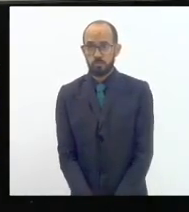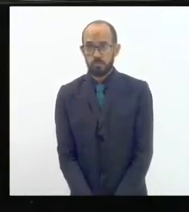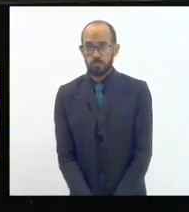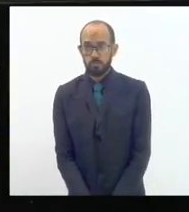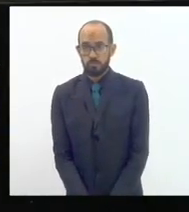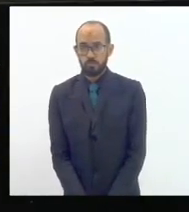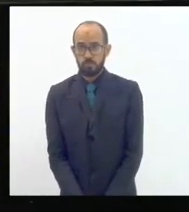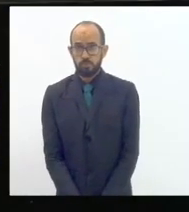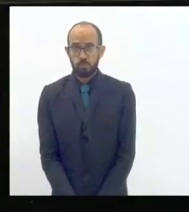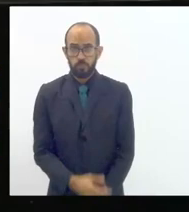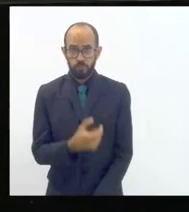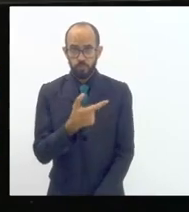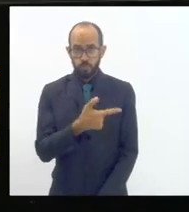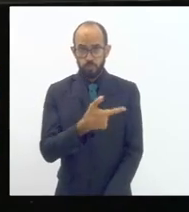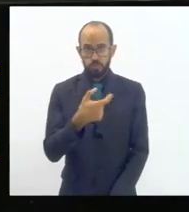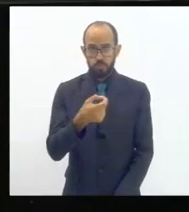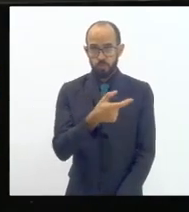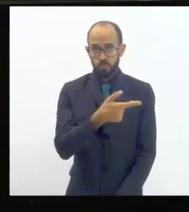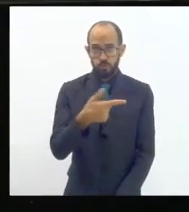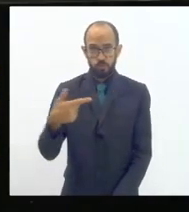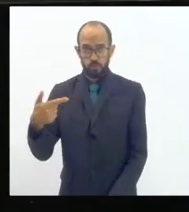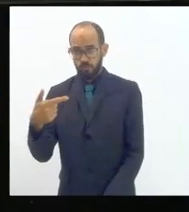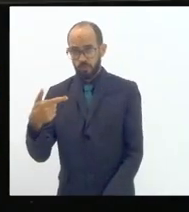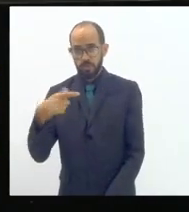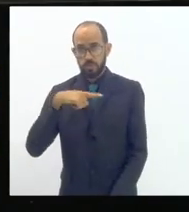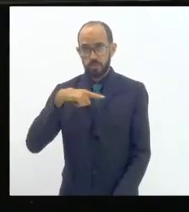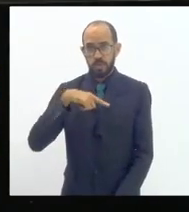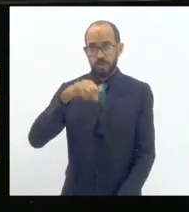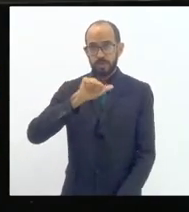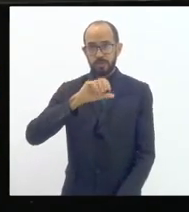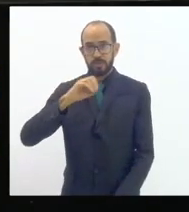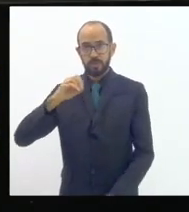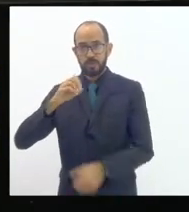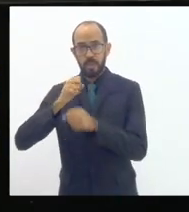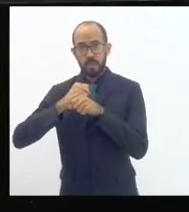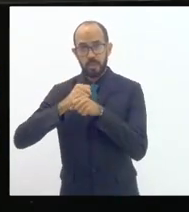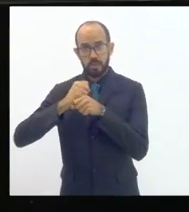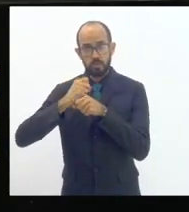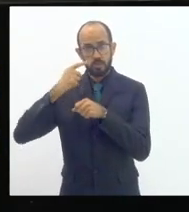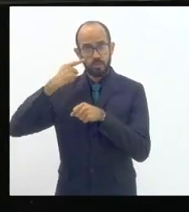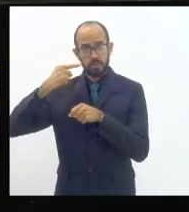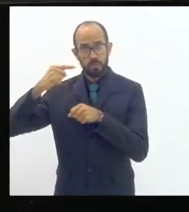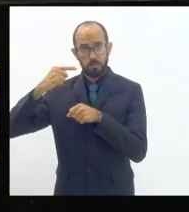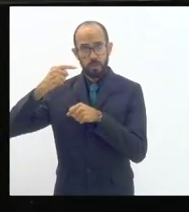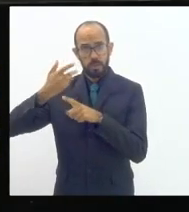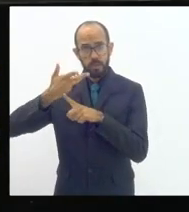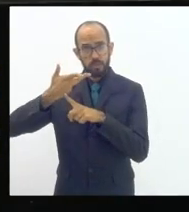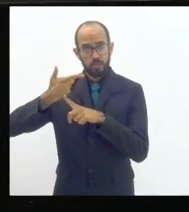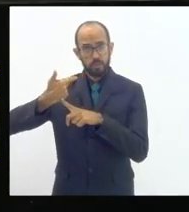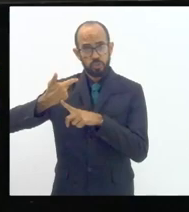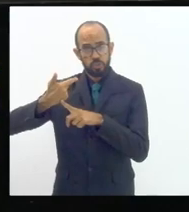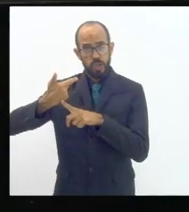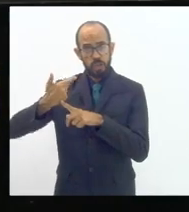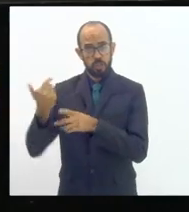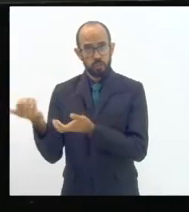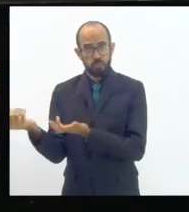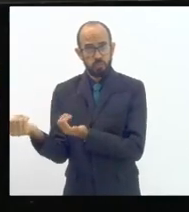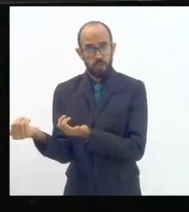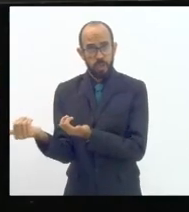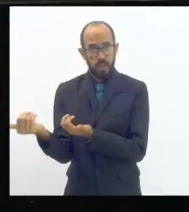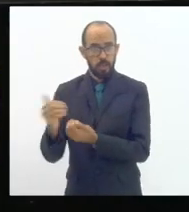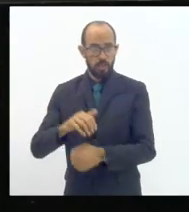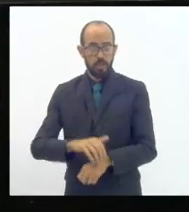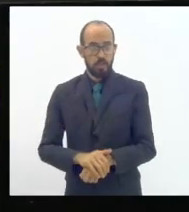Este ano está fazendo 100 anos da Semana de Arte Moderna. Outro acontecimento que